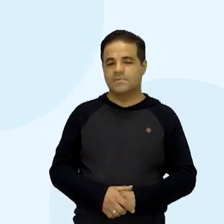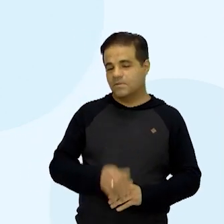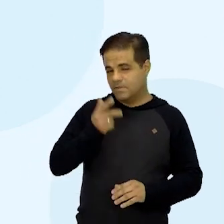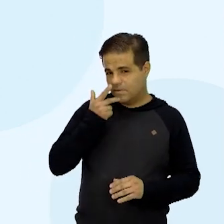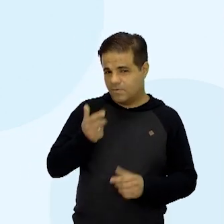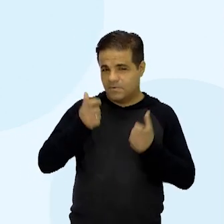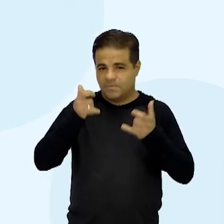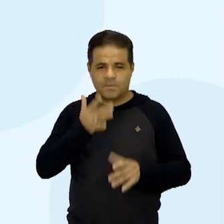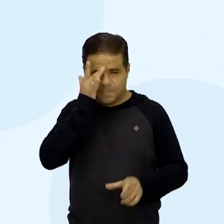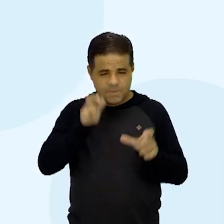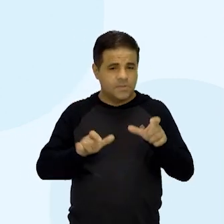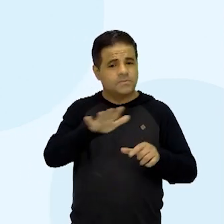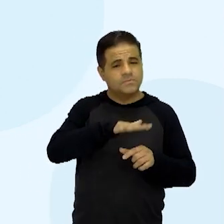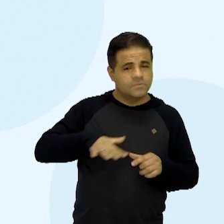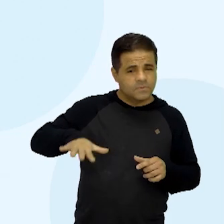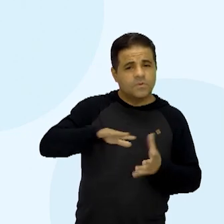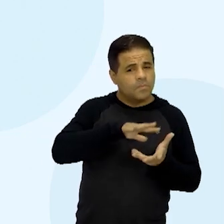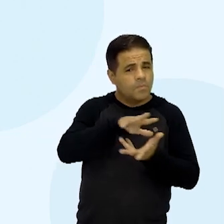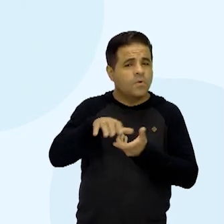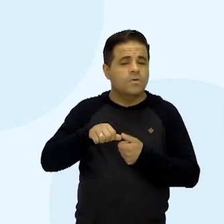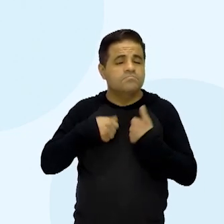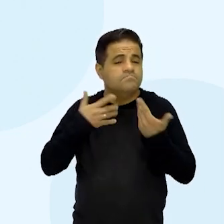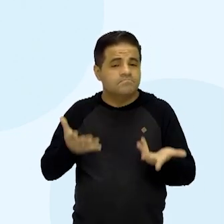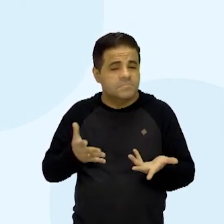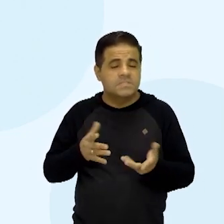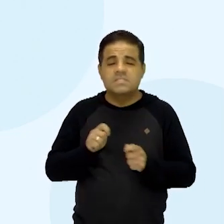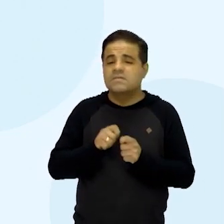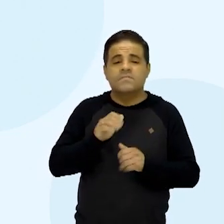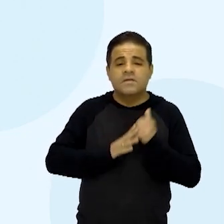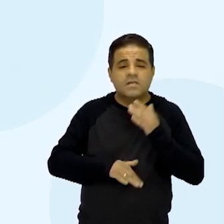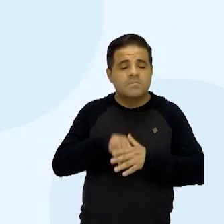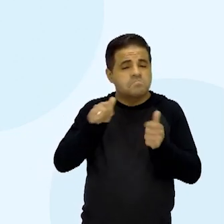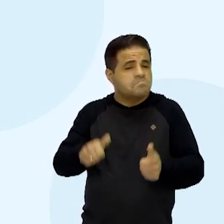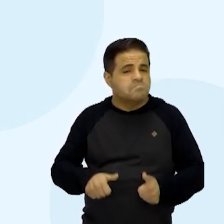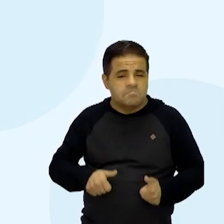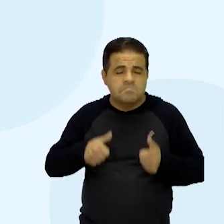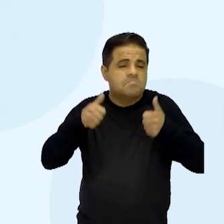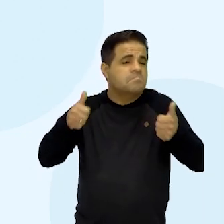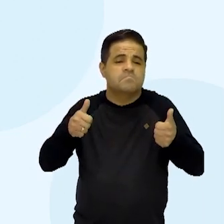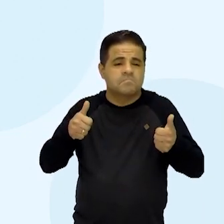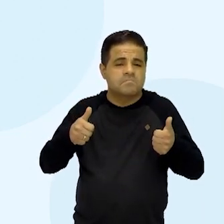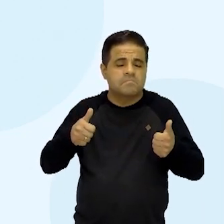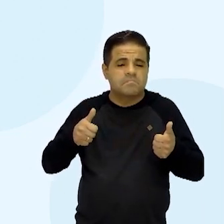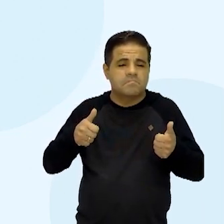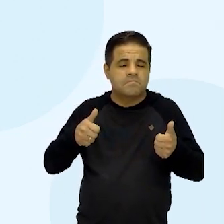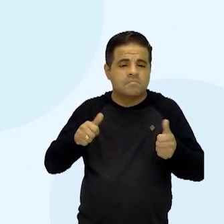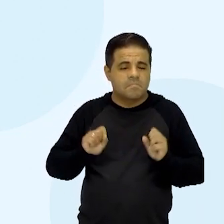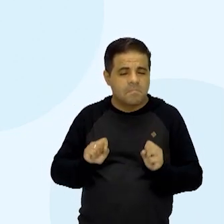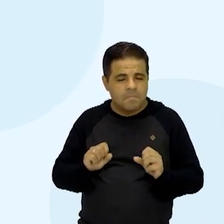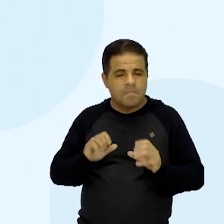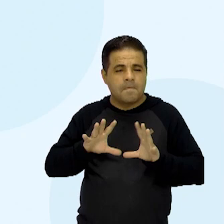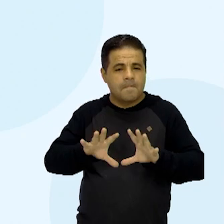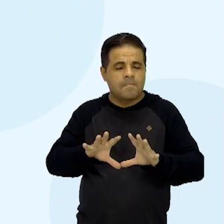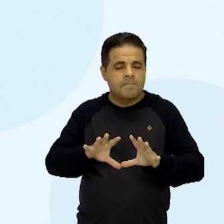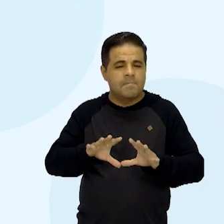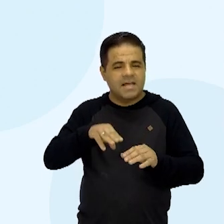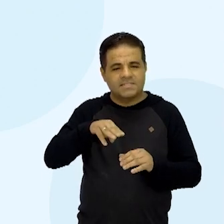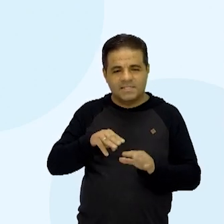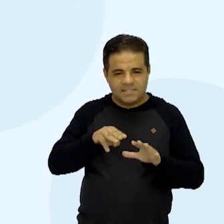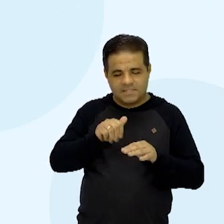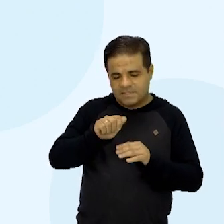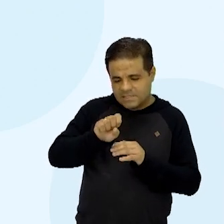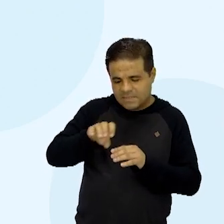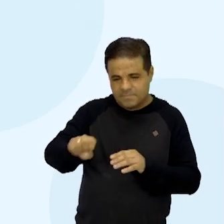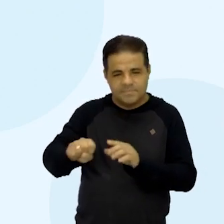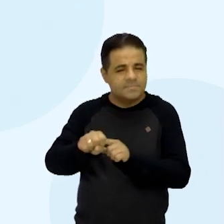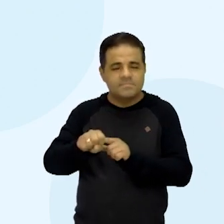as pessoas ao redor do mundo, quem faz as melhores massas? Exato. Então, na tela a gente tem lá uma imagem de uma macarronada